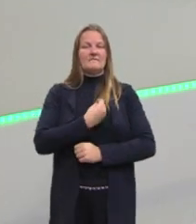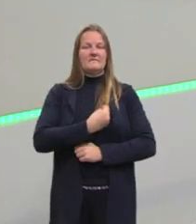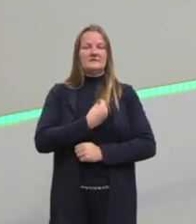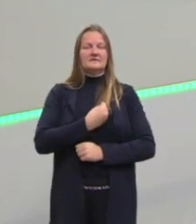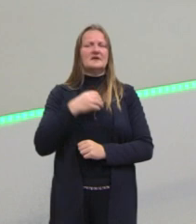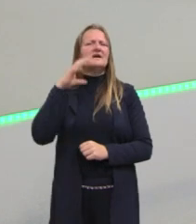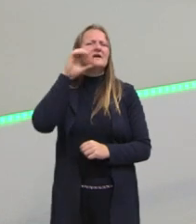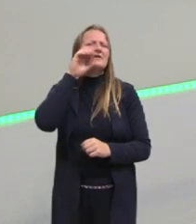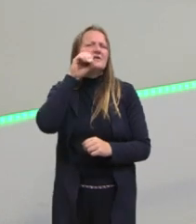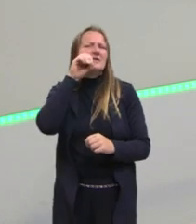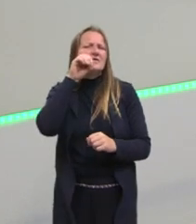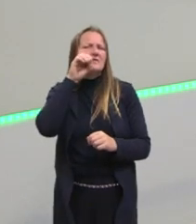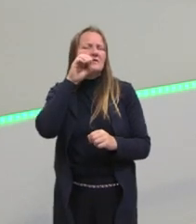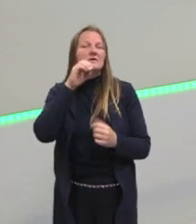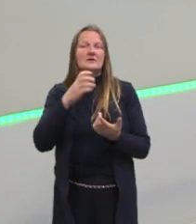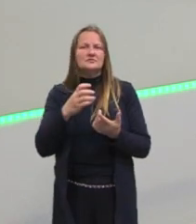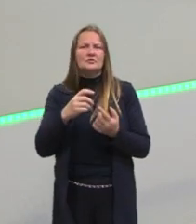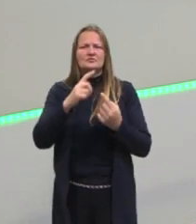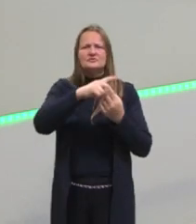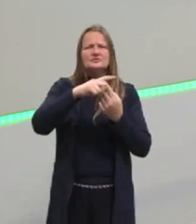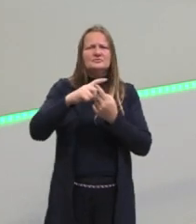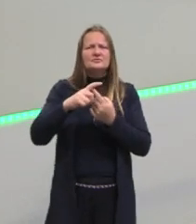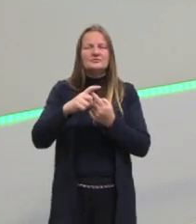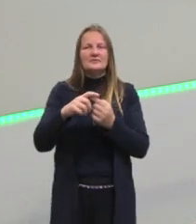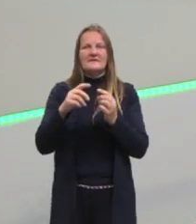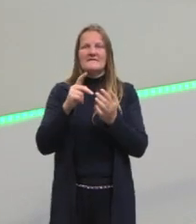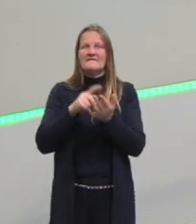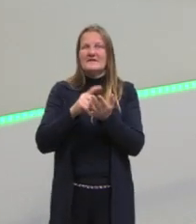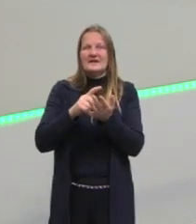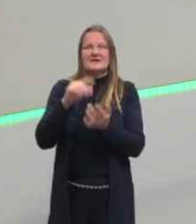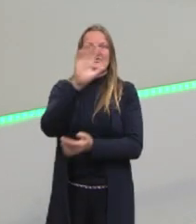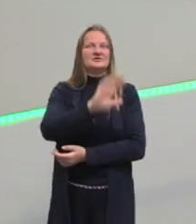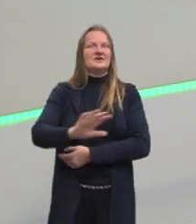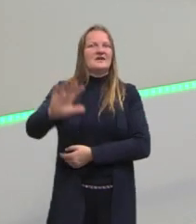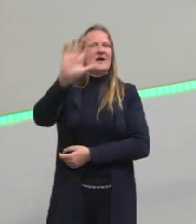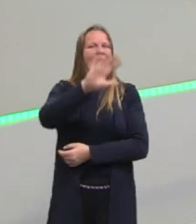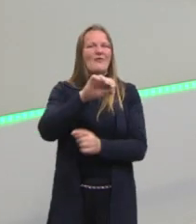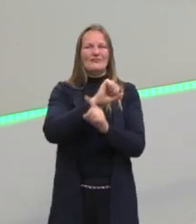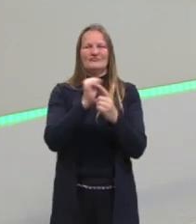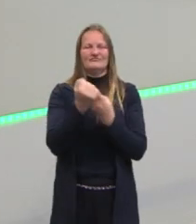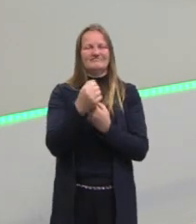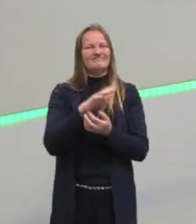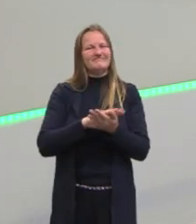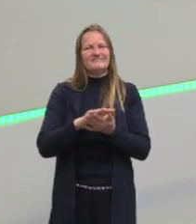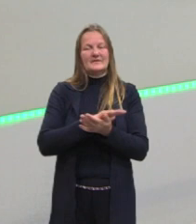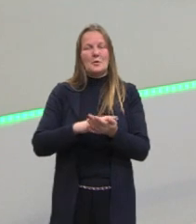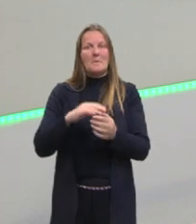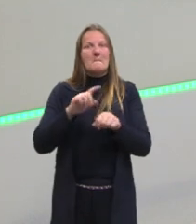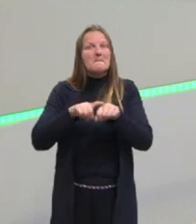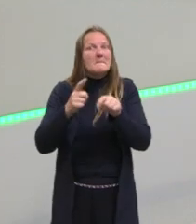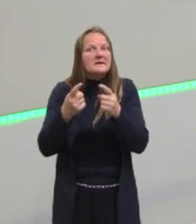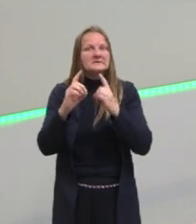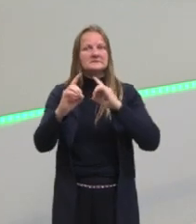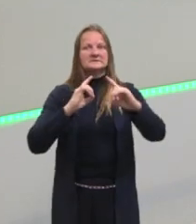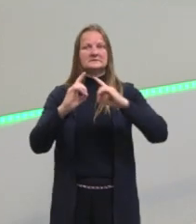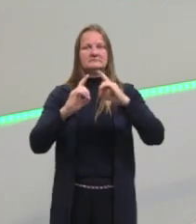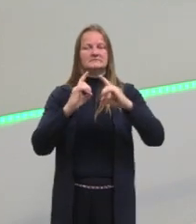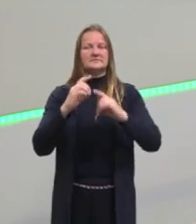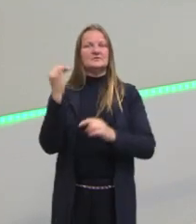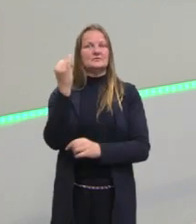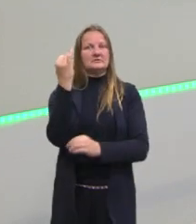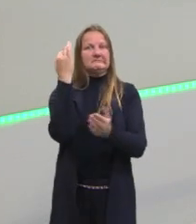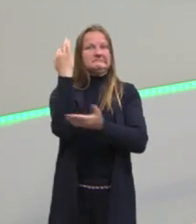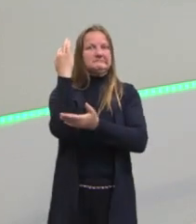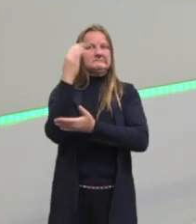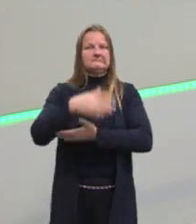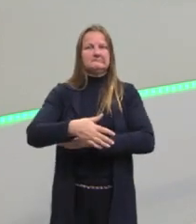cão pode gerar uma opinião, mas ela não é uma opinião tão relevante socialmente quanto a gente debater, por exemplo, o desmatamento